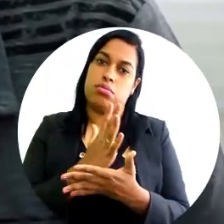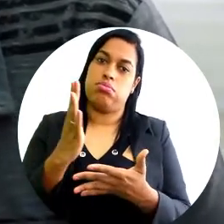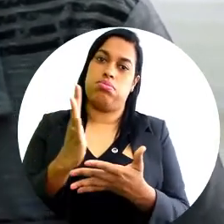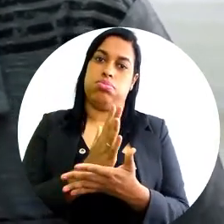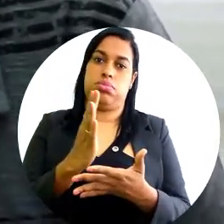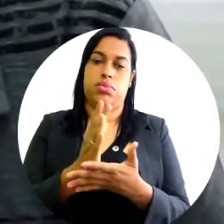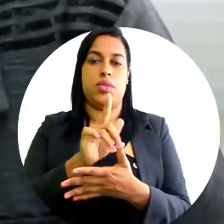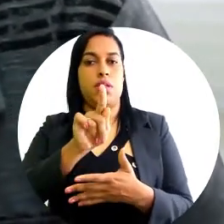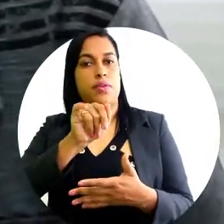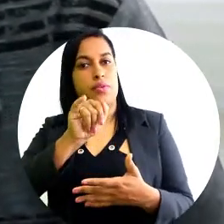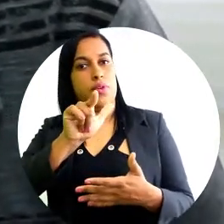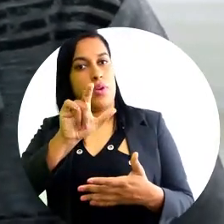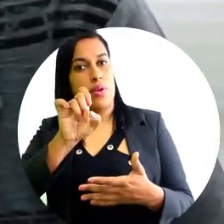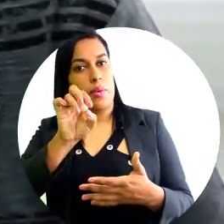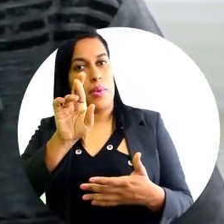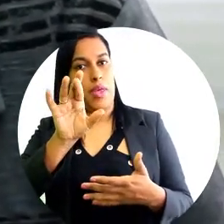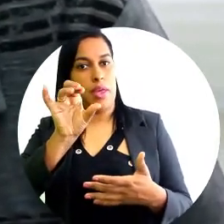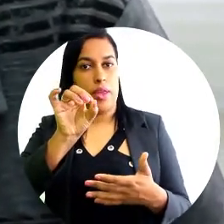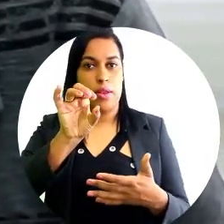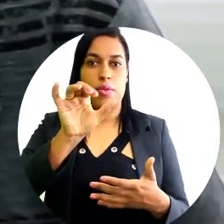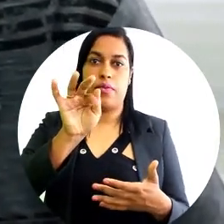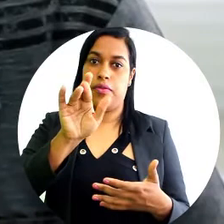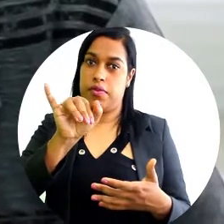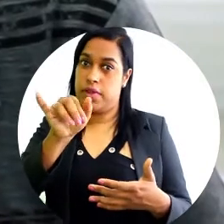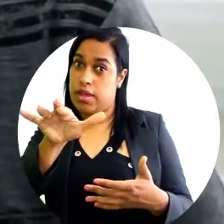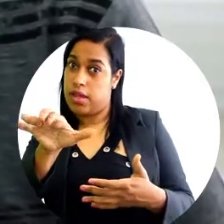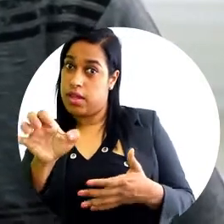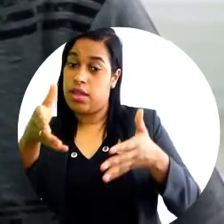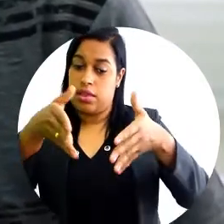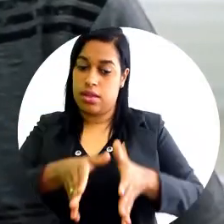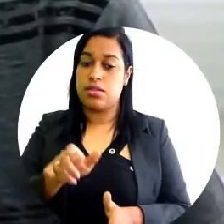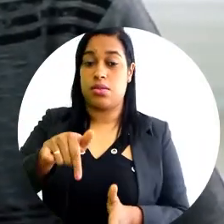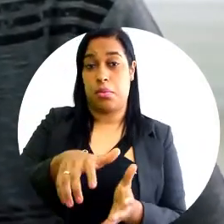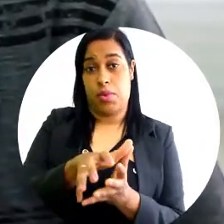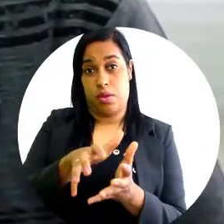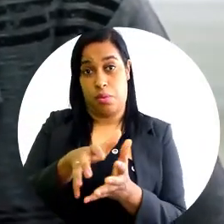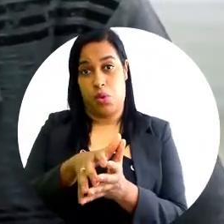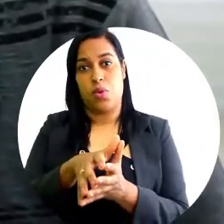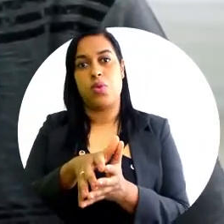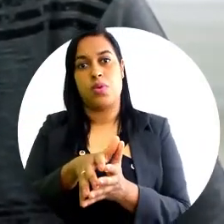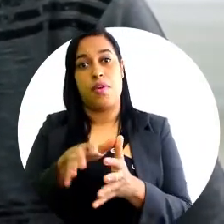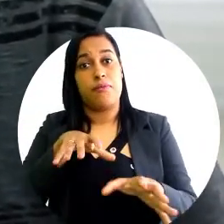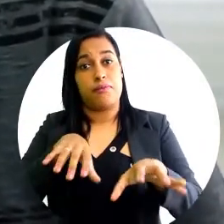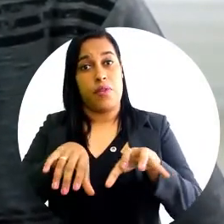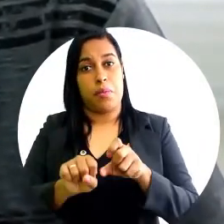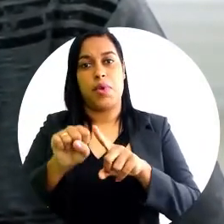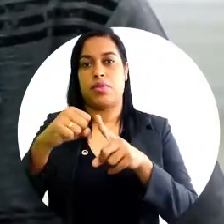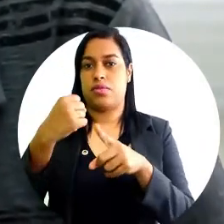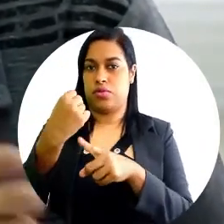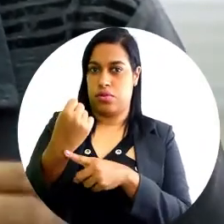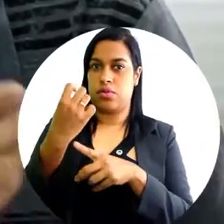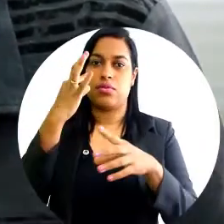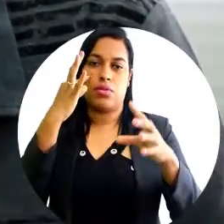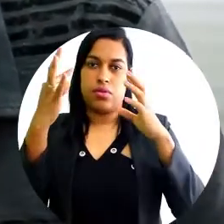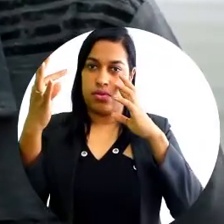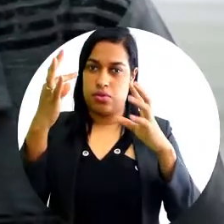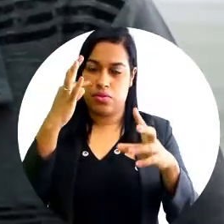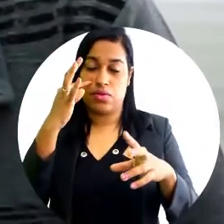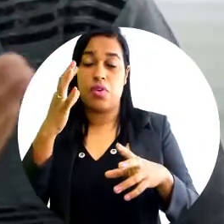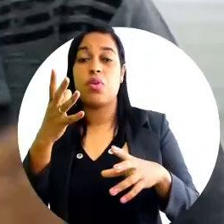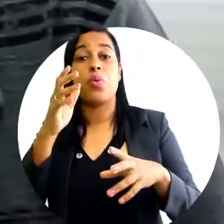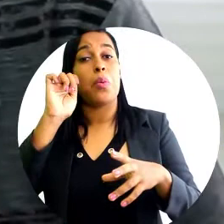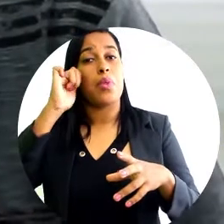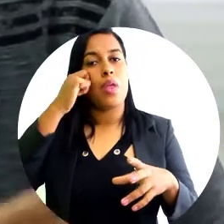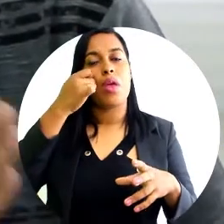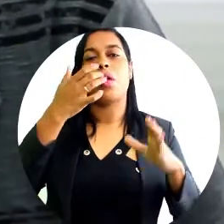nos livros de Gilberto Freire, pernambucano, sociólogo, onde ele faz um levantamento de toda a história,